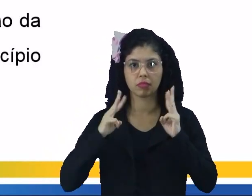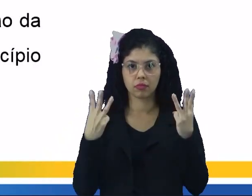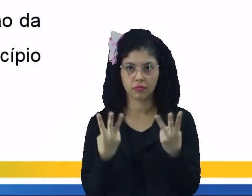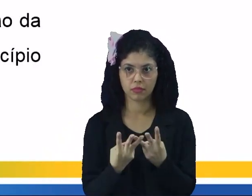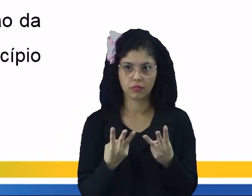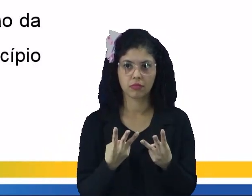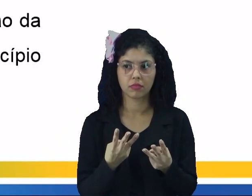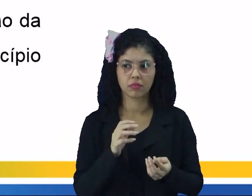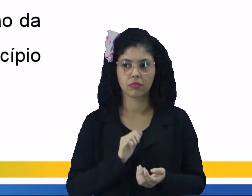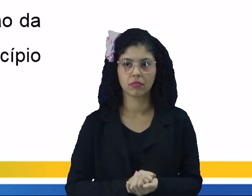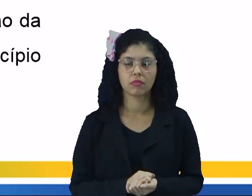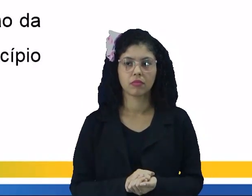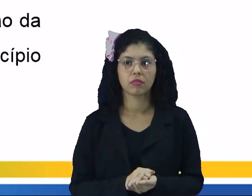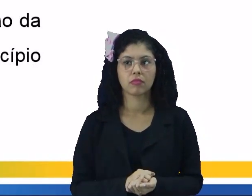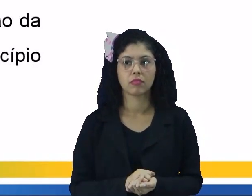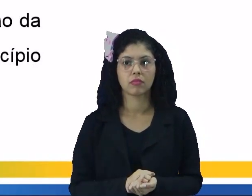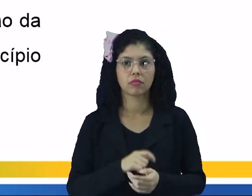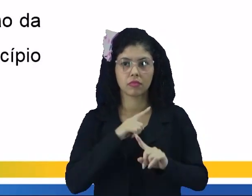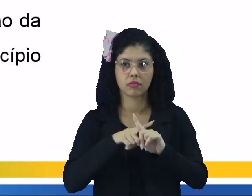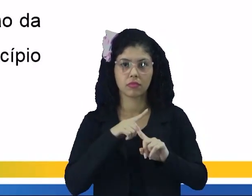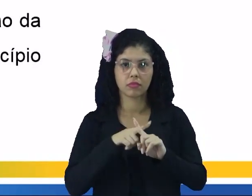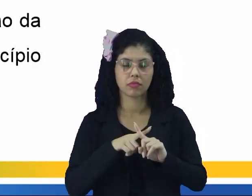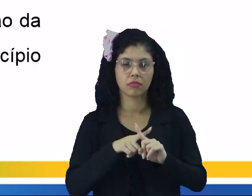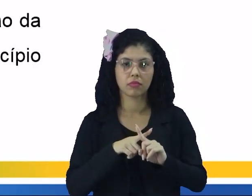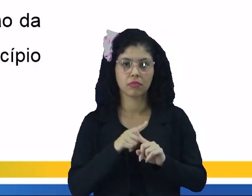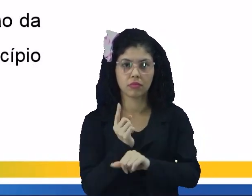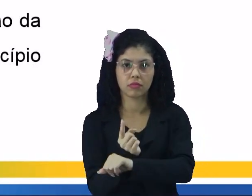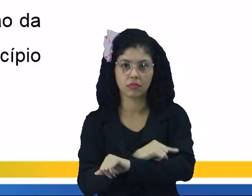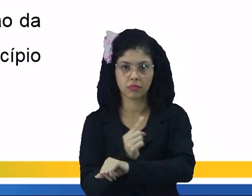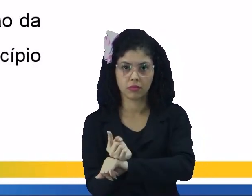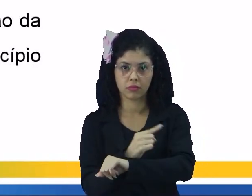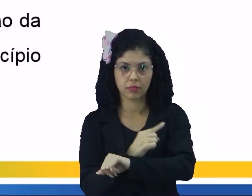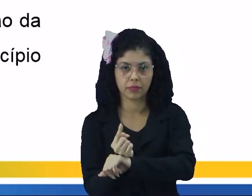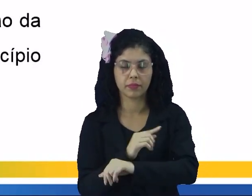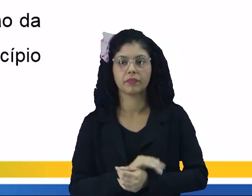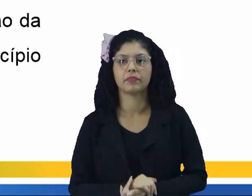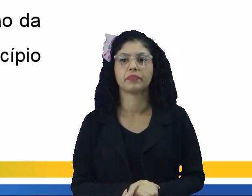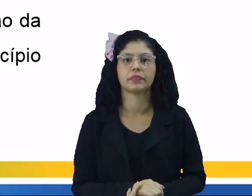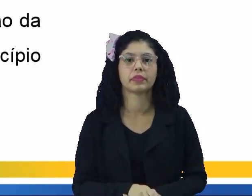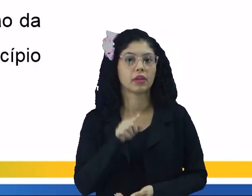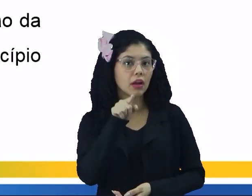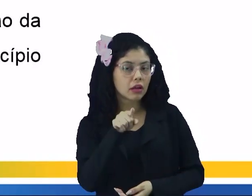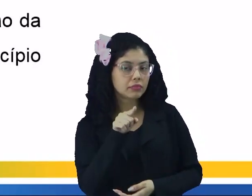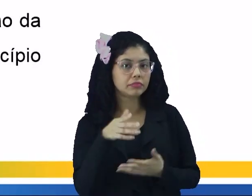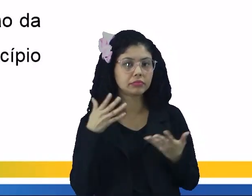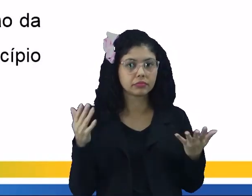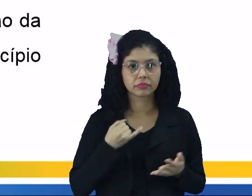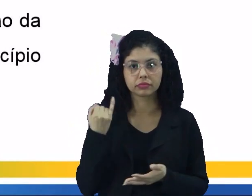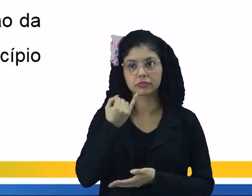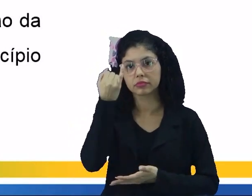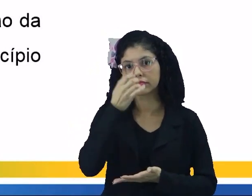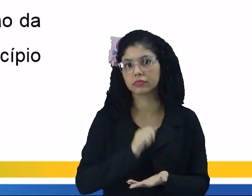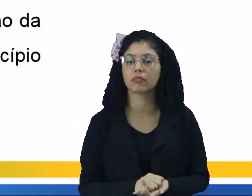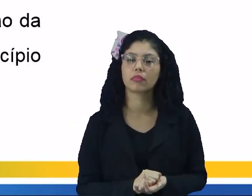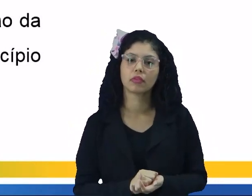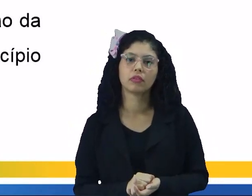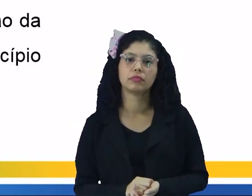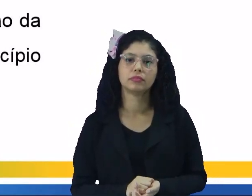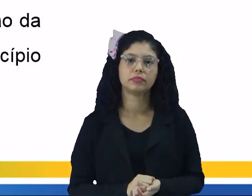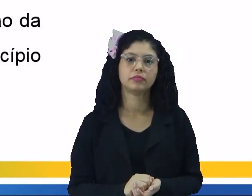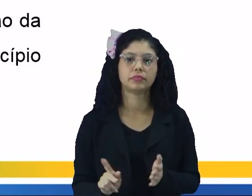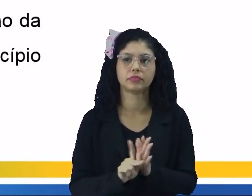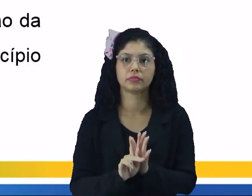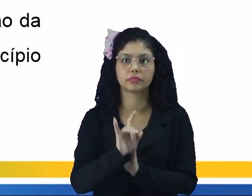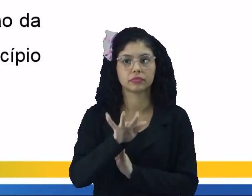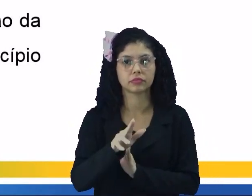de massa vezes a aceleração. Então essa é o princípio fundamental da